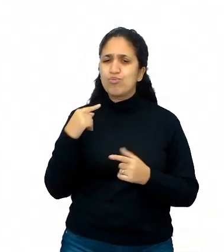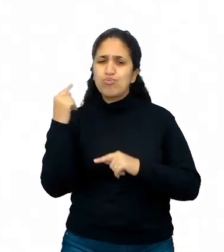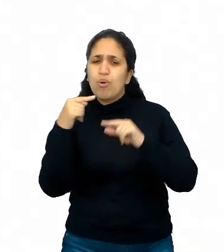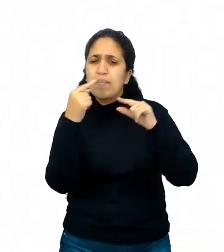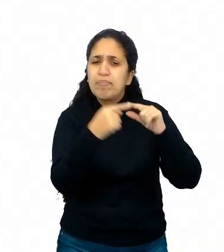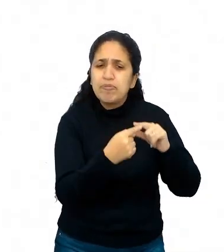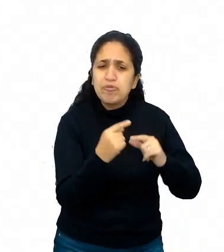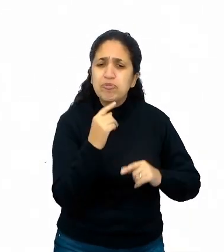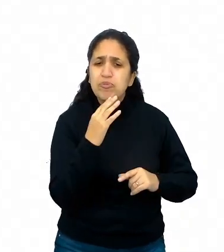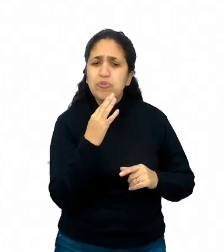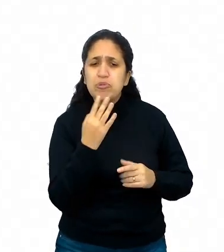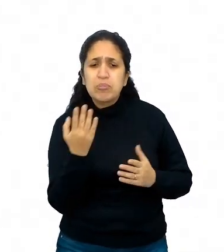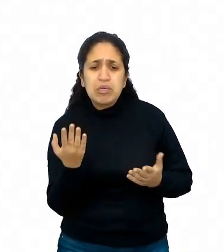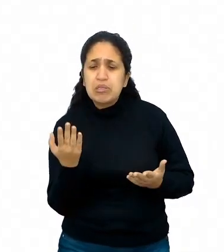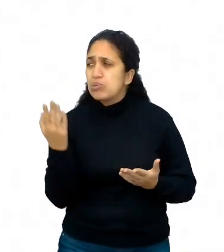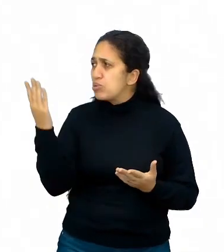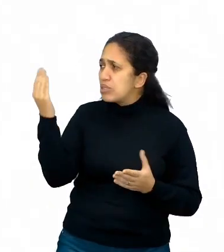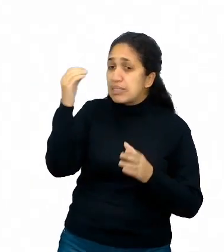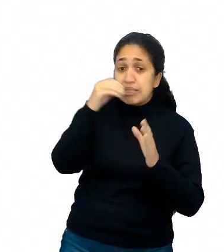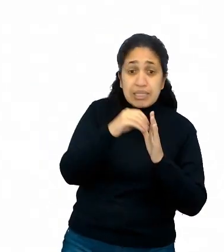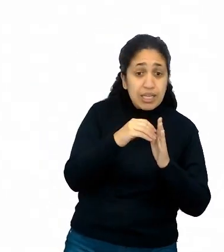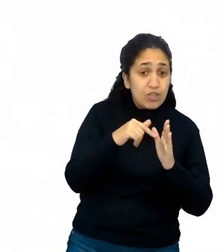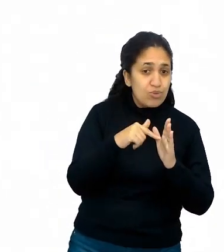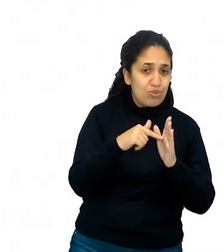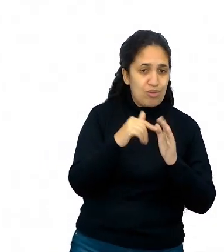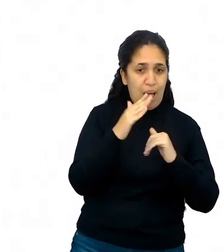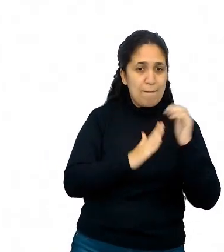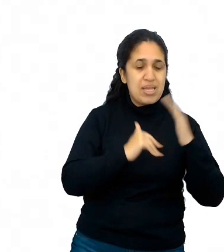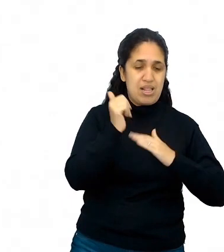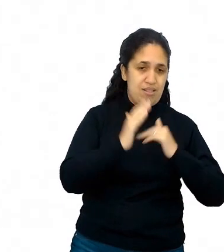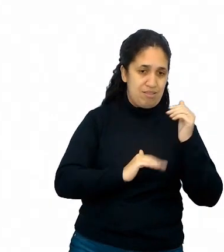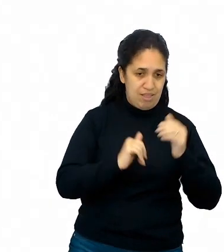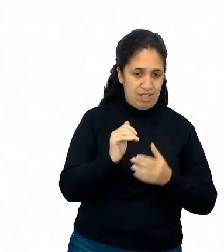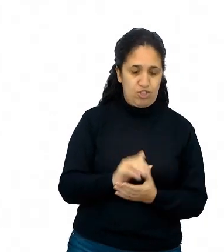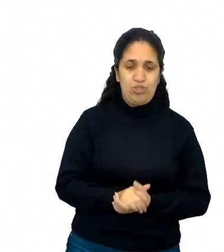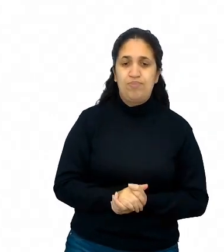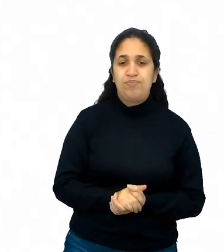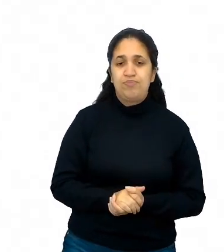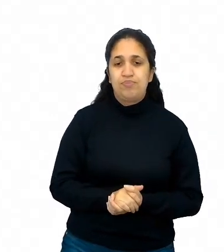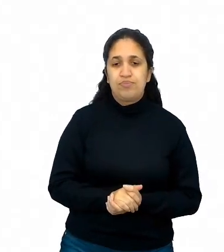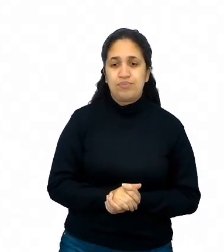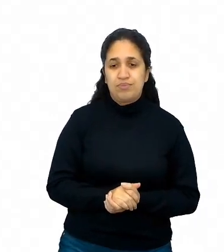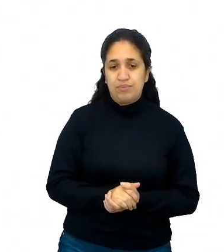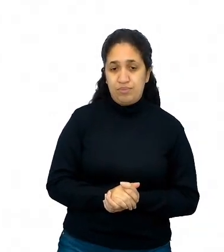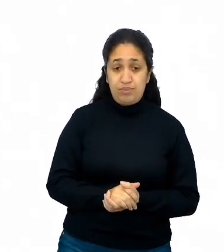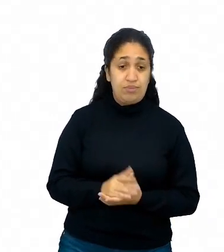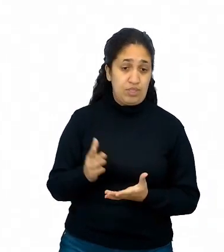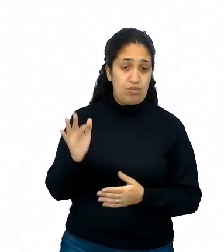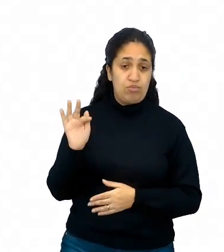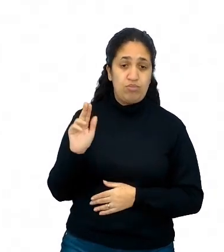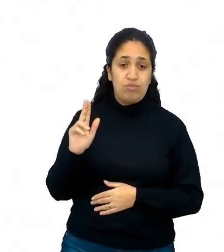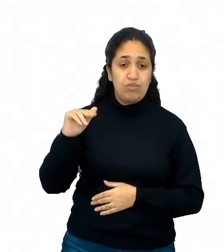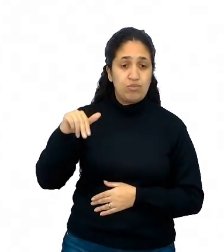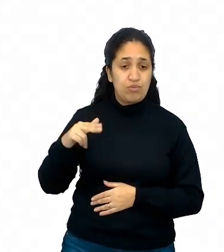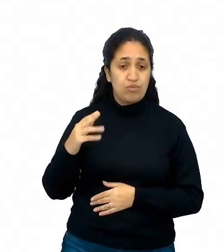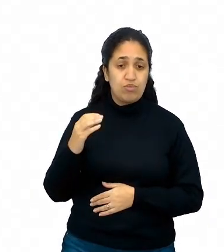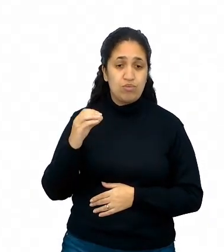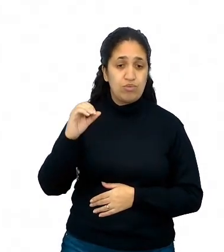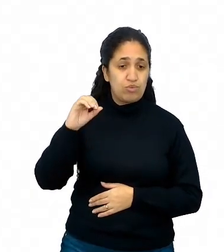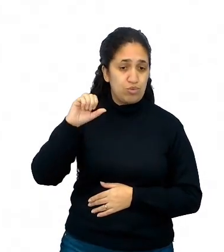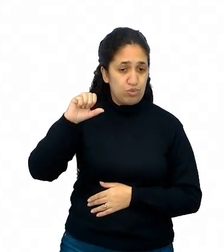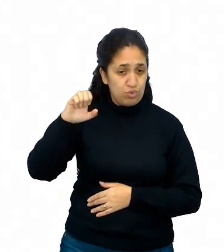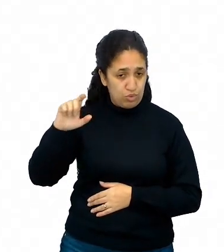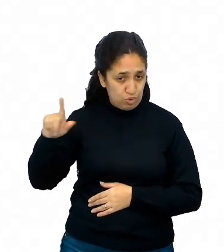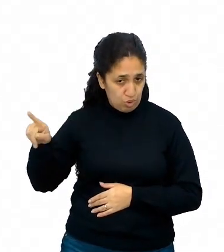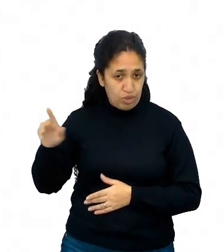de conhecimento que envolvem essa habilidade? São as funções e as suas representações,